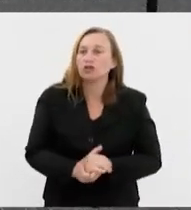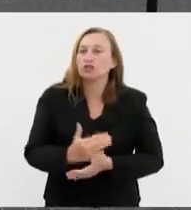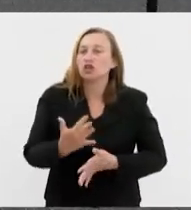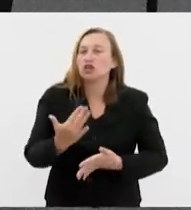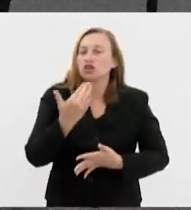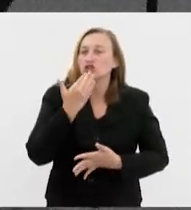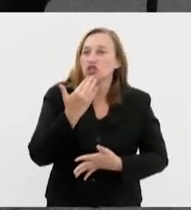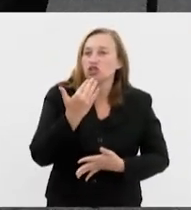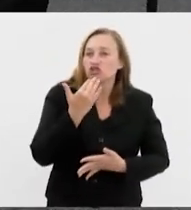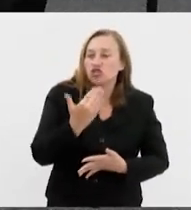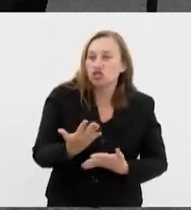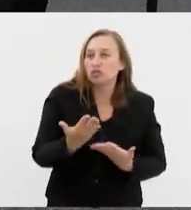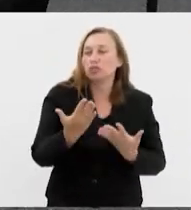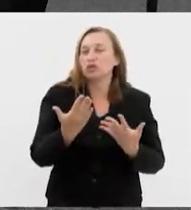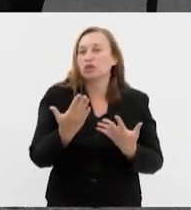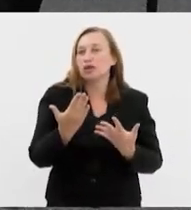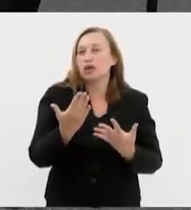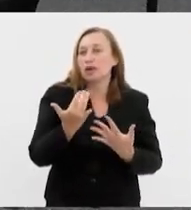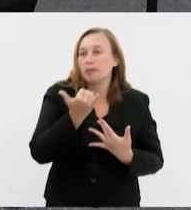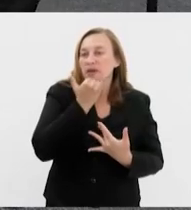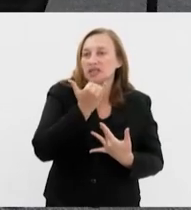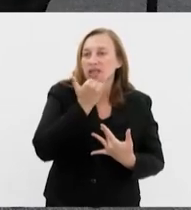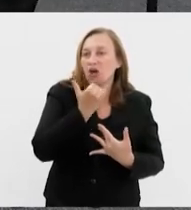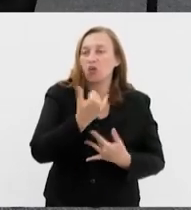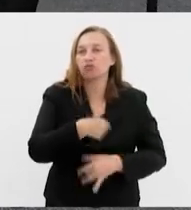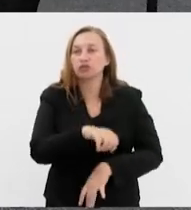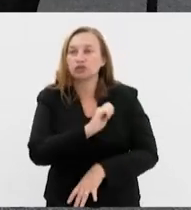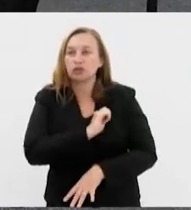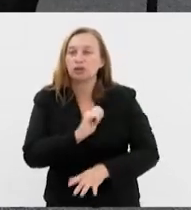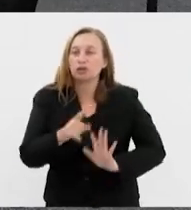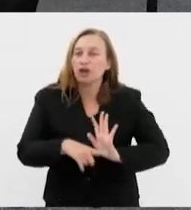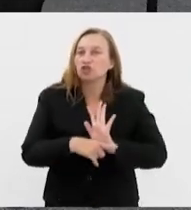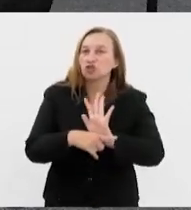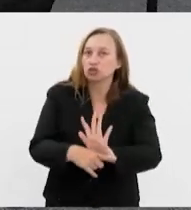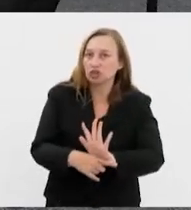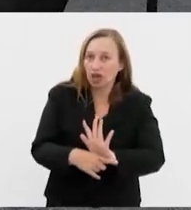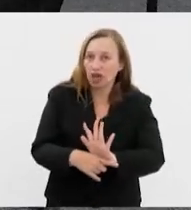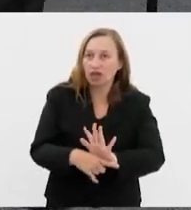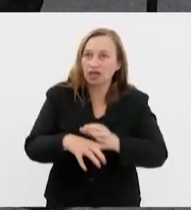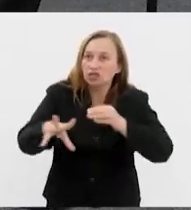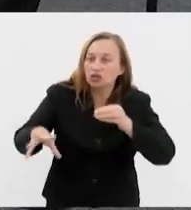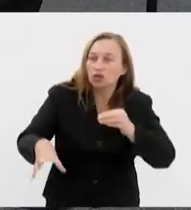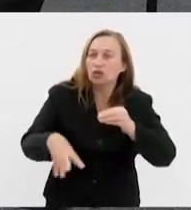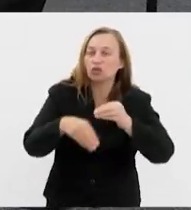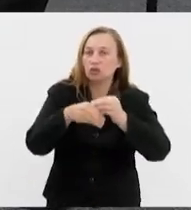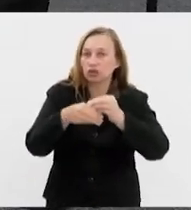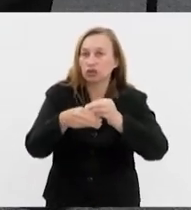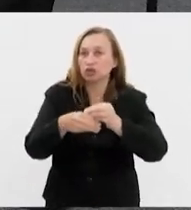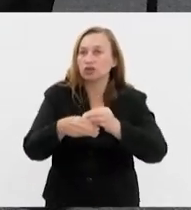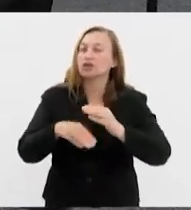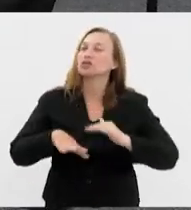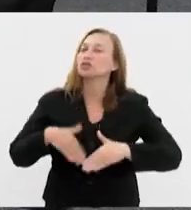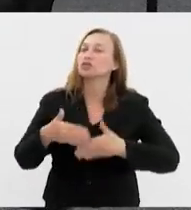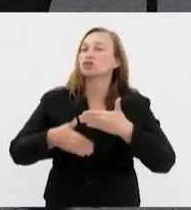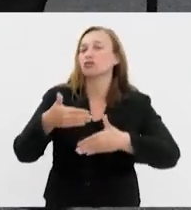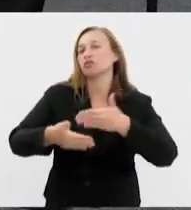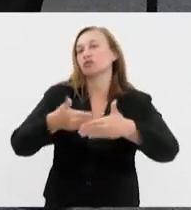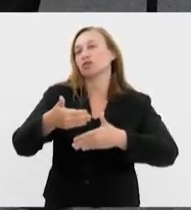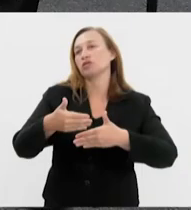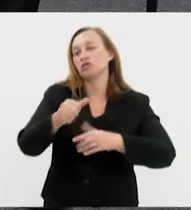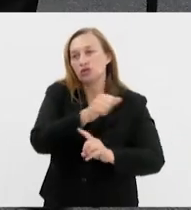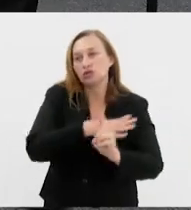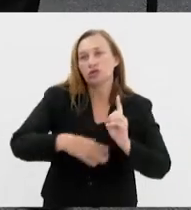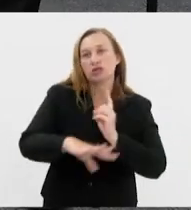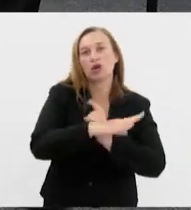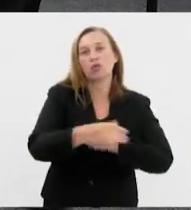fiscal deve atender principalmente setores da sociedade civil que estão engajados no nosso desenvolvimento social e econômico. Então,